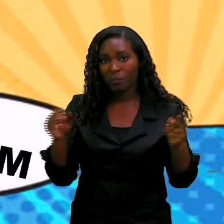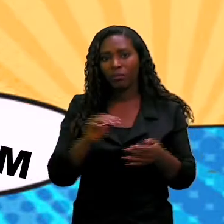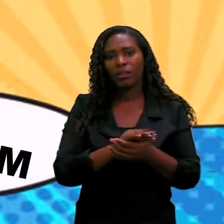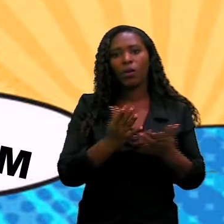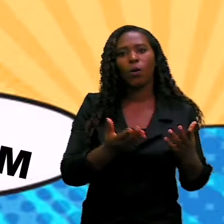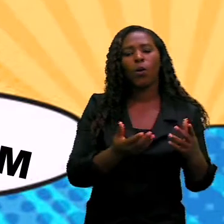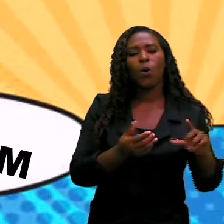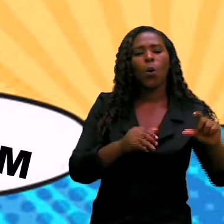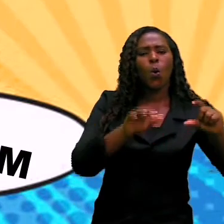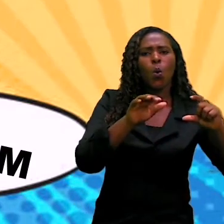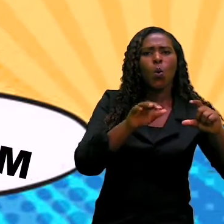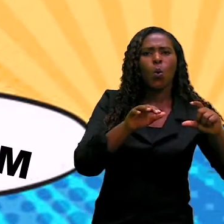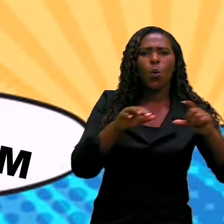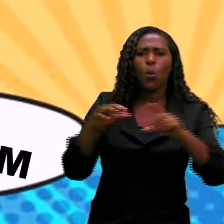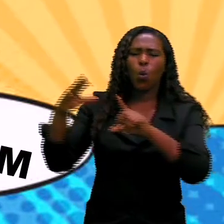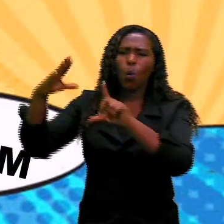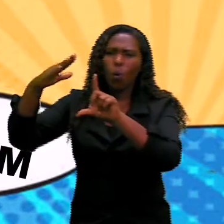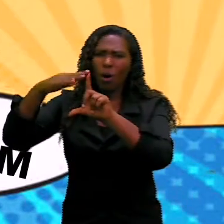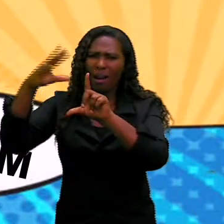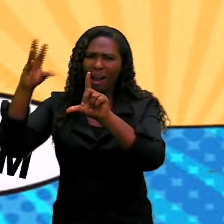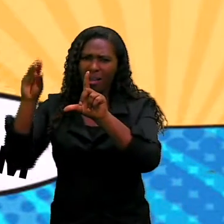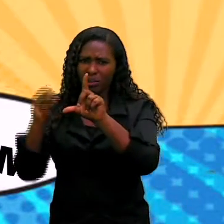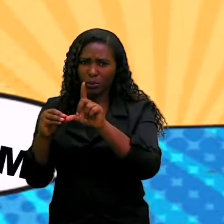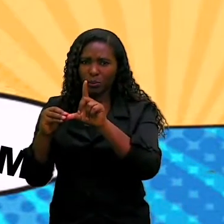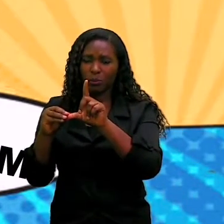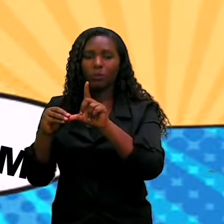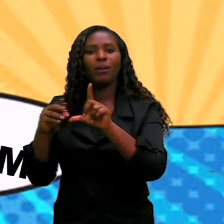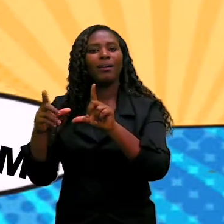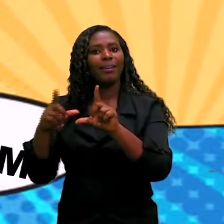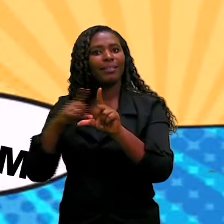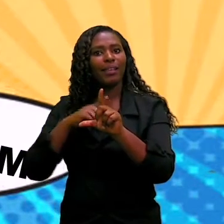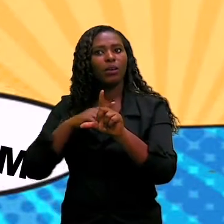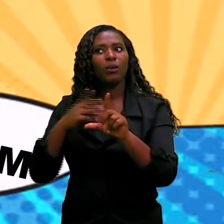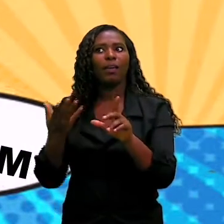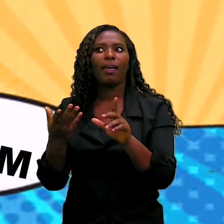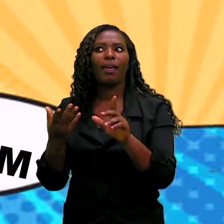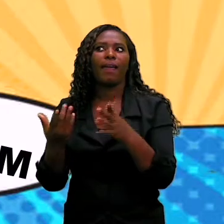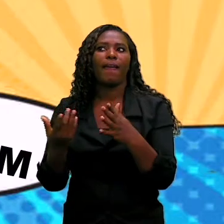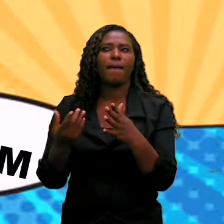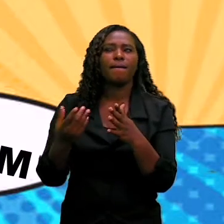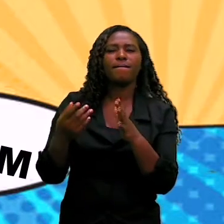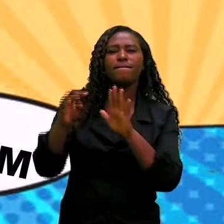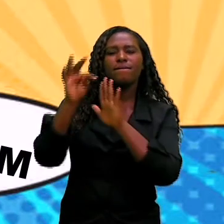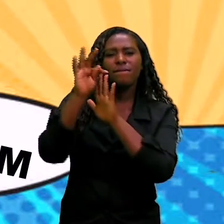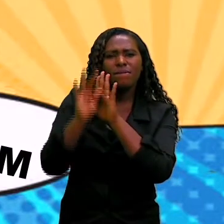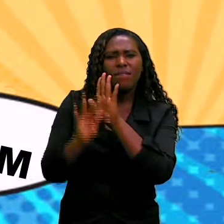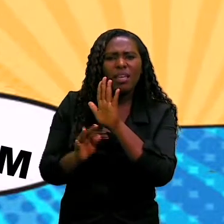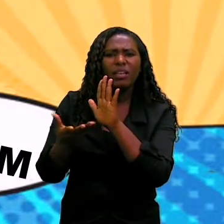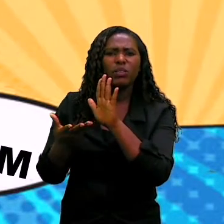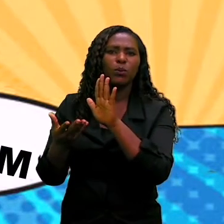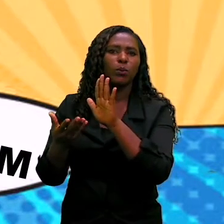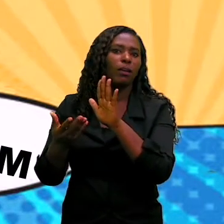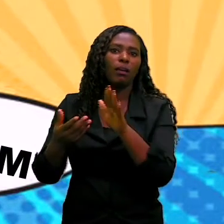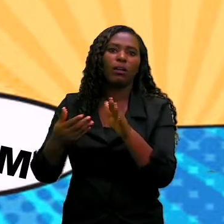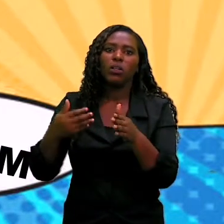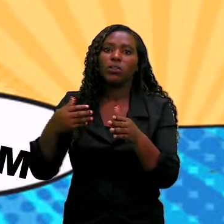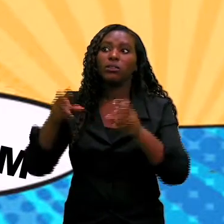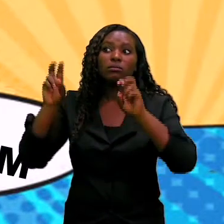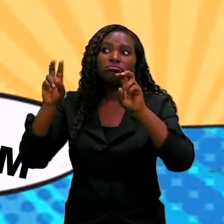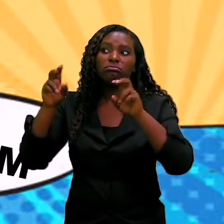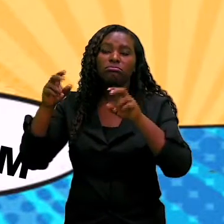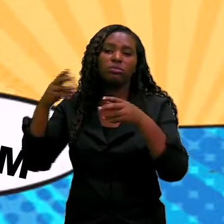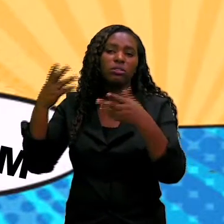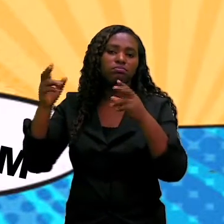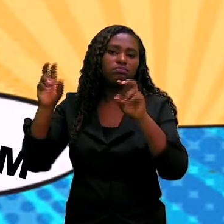ele é associado a fatos e textos atemporais, ou seja, usado para expressar o quê? Realidades